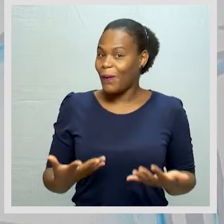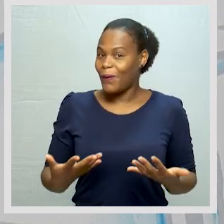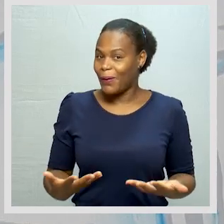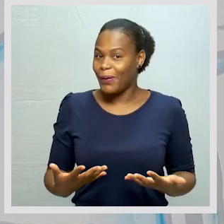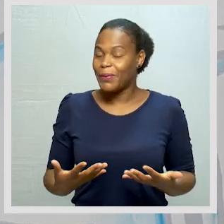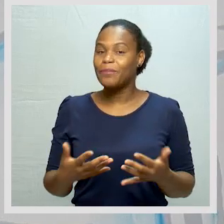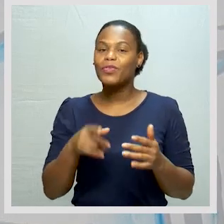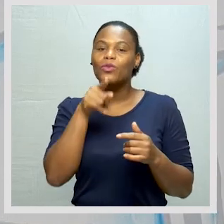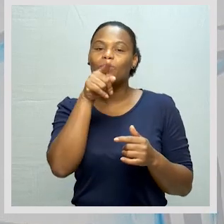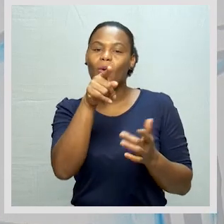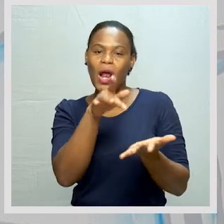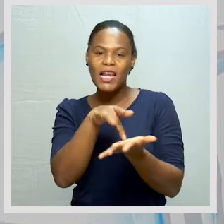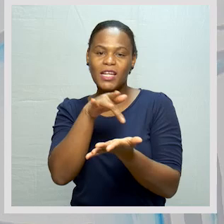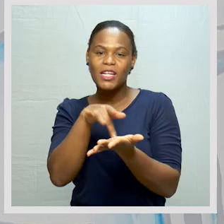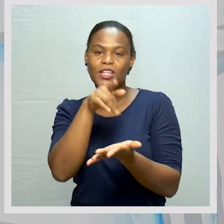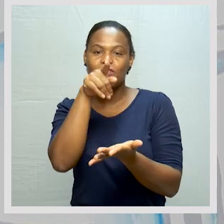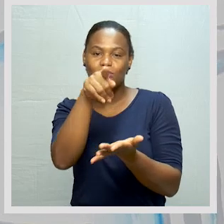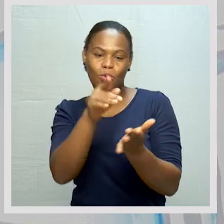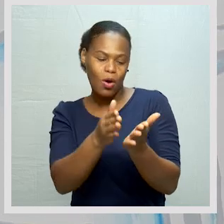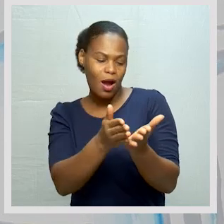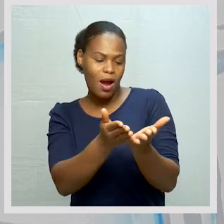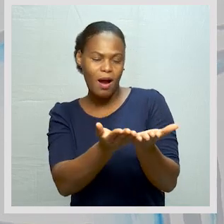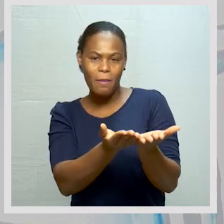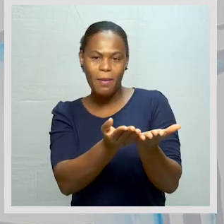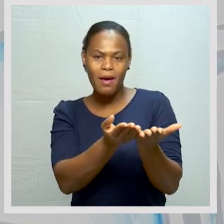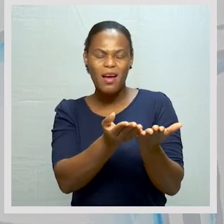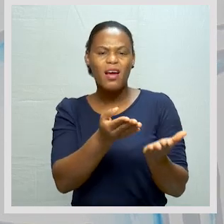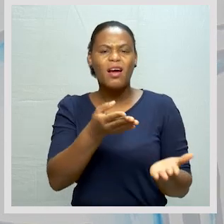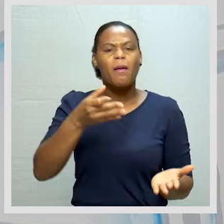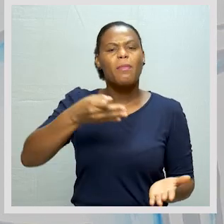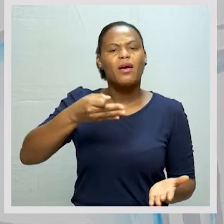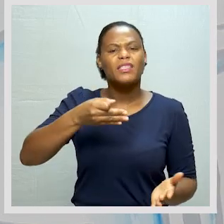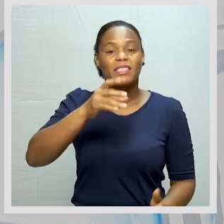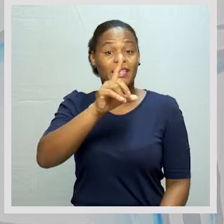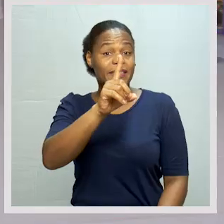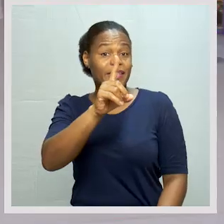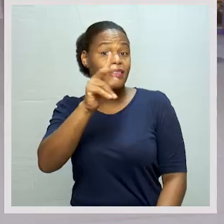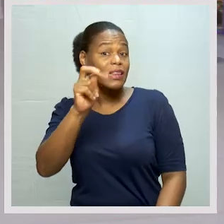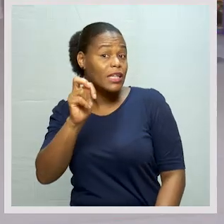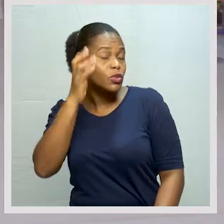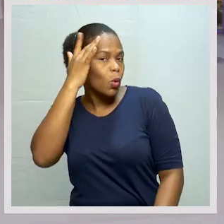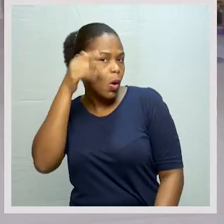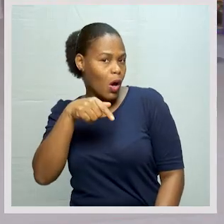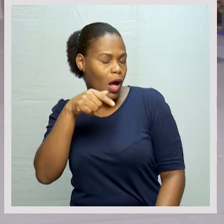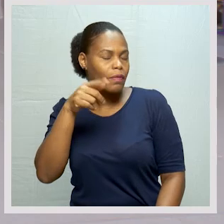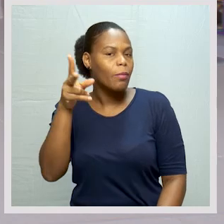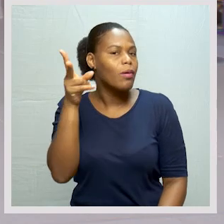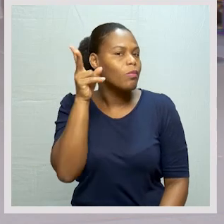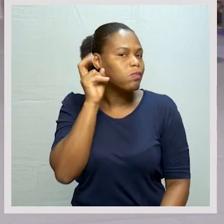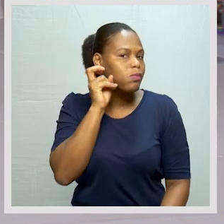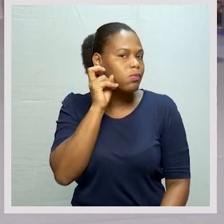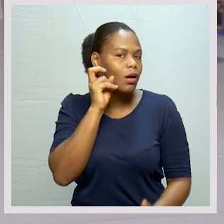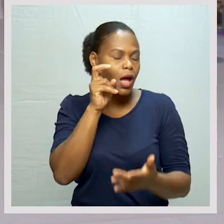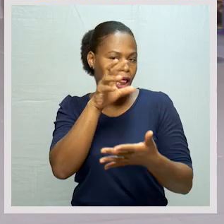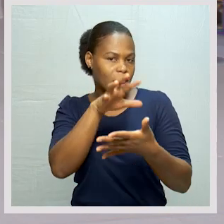Agora, abram o vosso manual na página 63 e escutem a